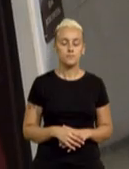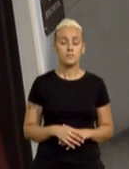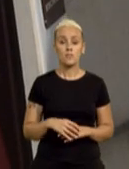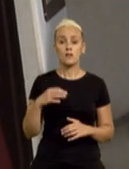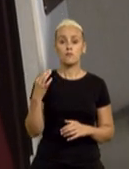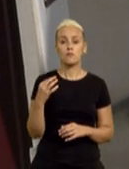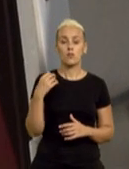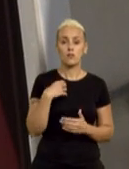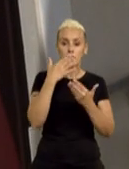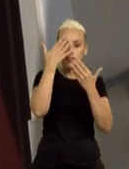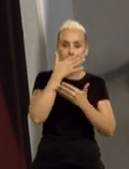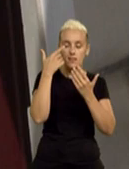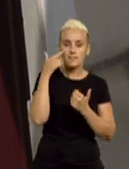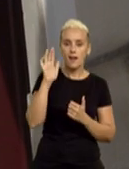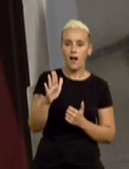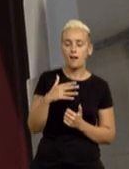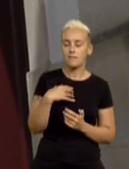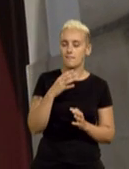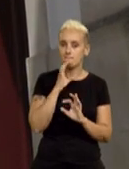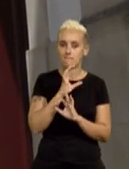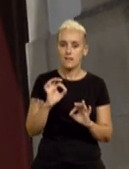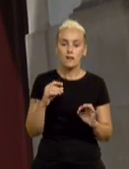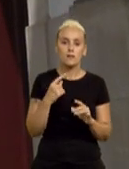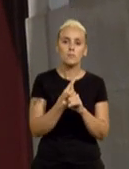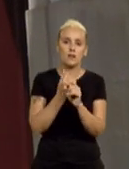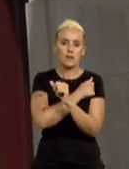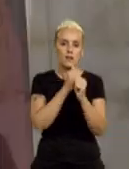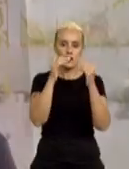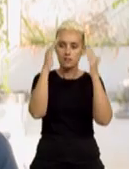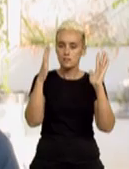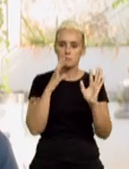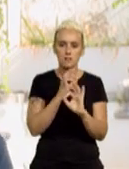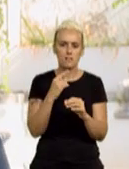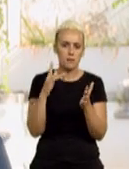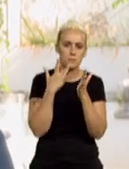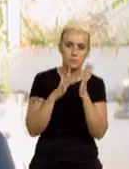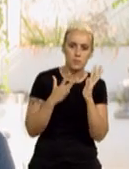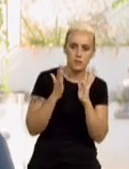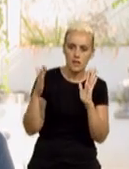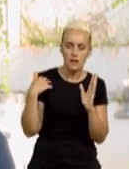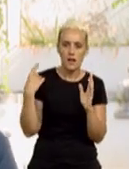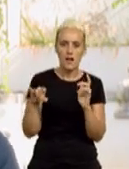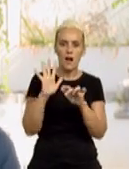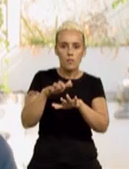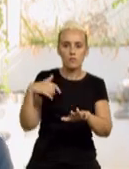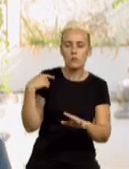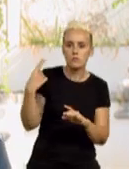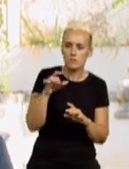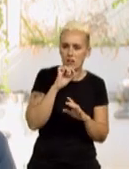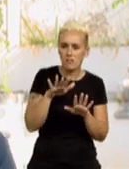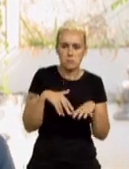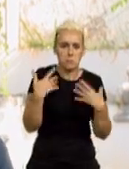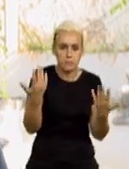Passei aqui realmente uns dias fabulosos, porque o sítio é maravilhoso. Para além de ter uma biblioteca, ter um pequeno auditório onde se podem fazer